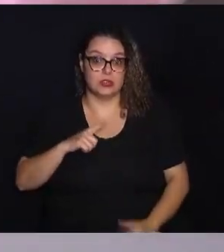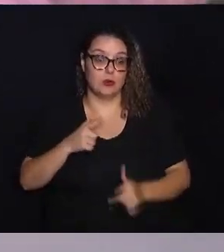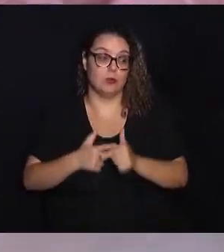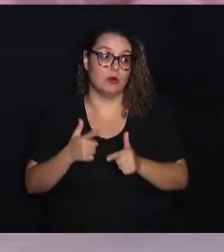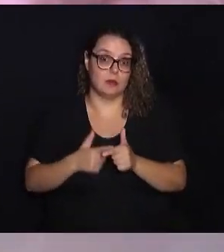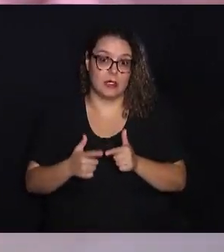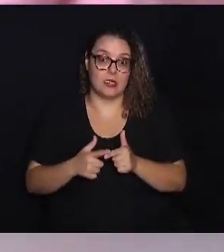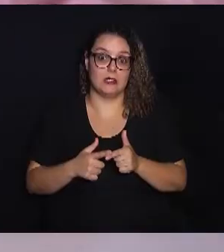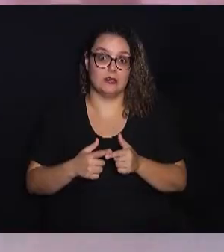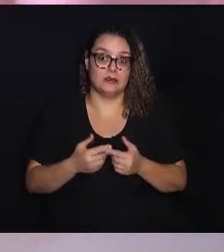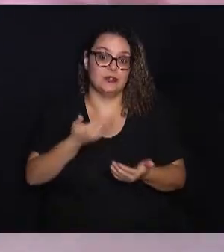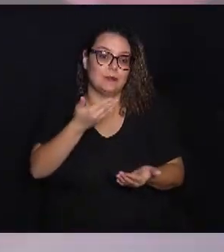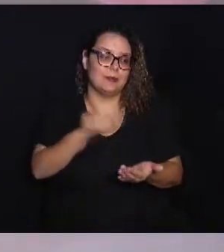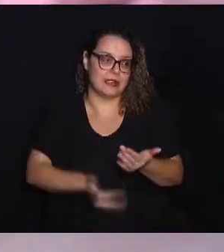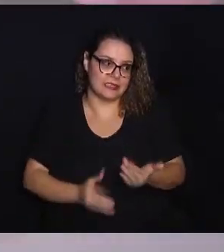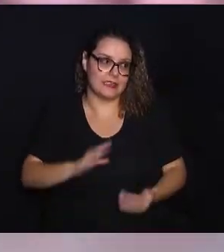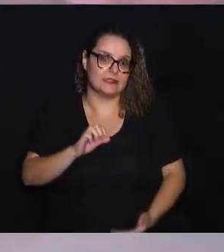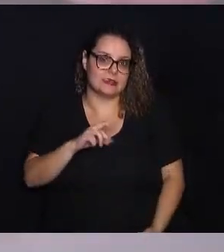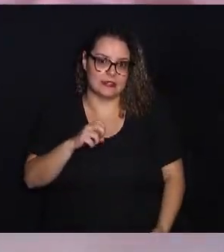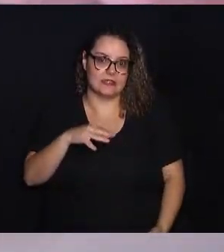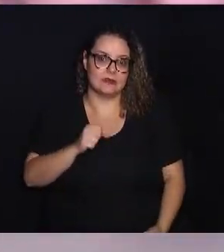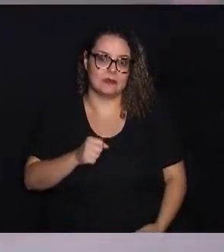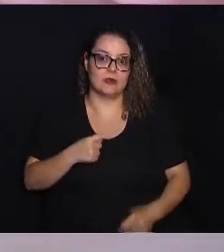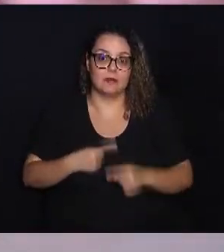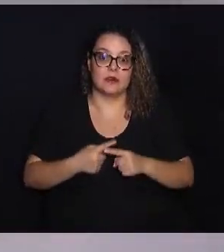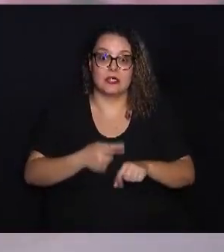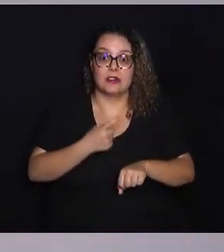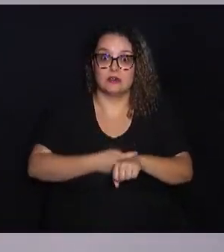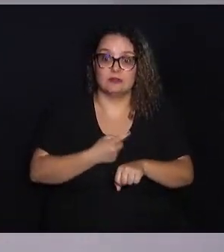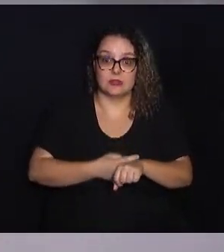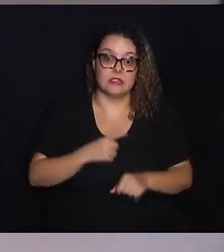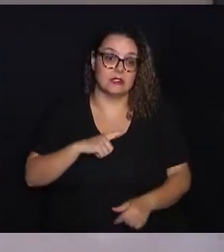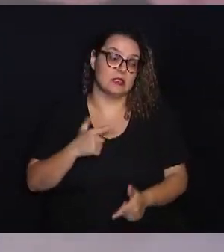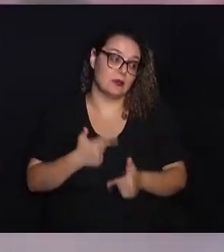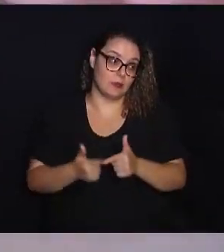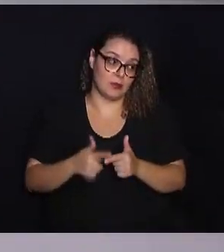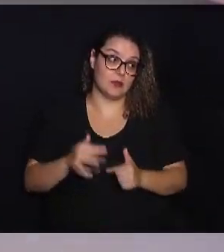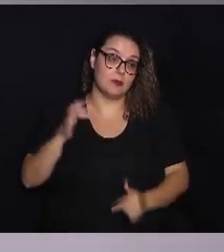quente, então quanto mais calor tiver, mais fácil fica de